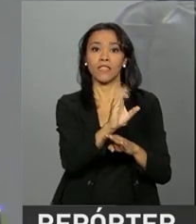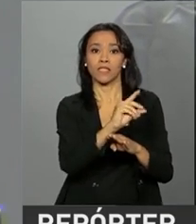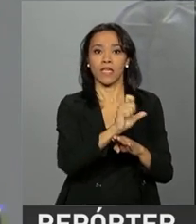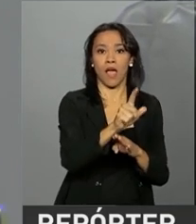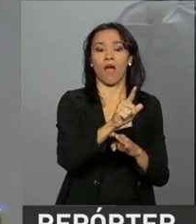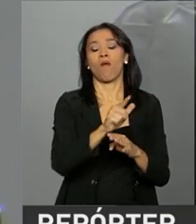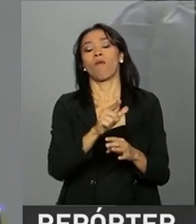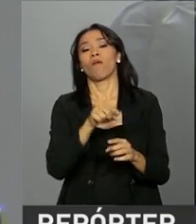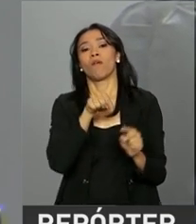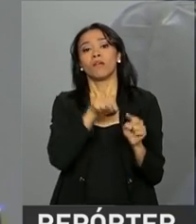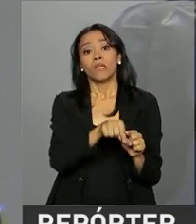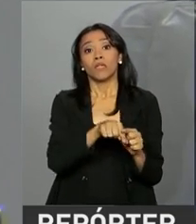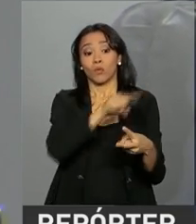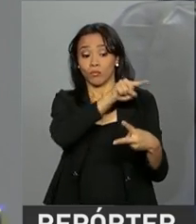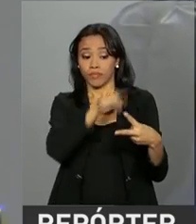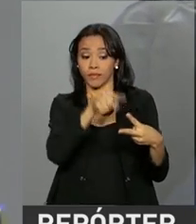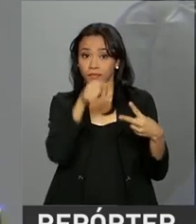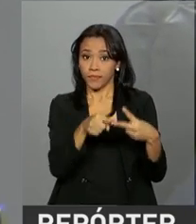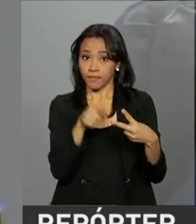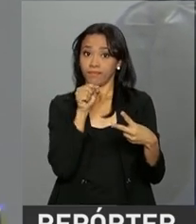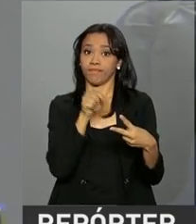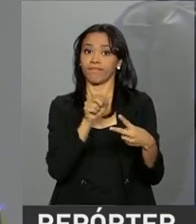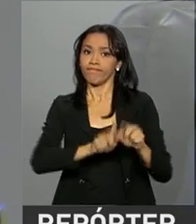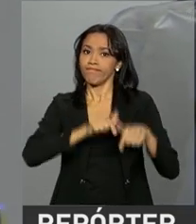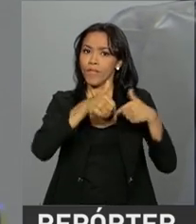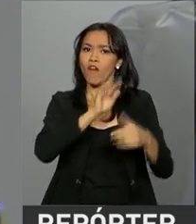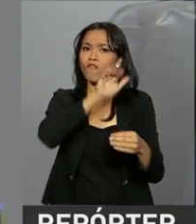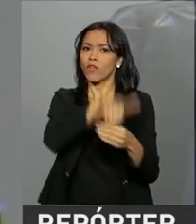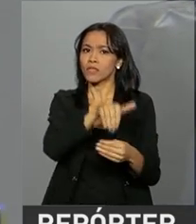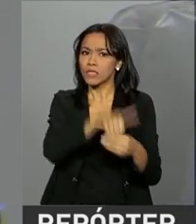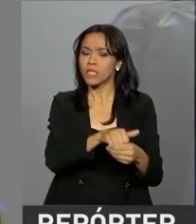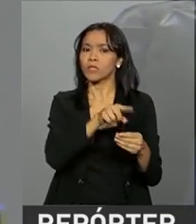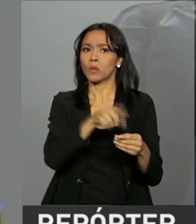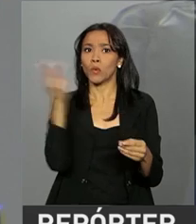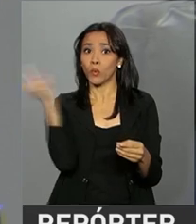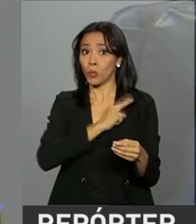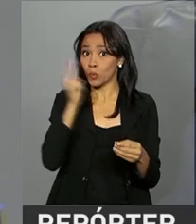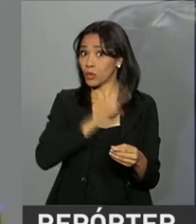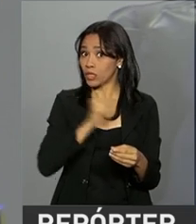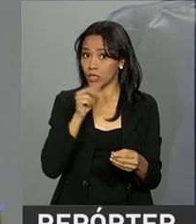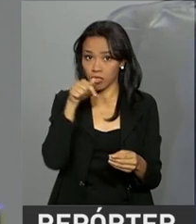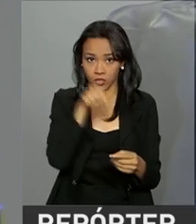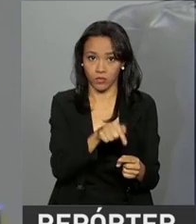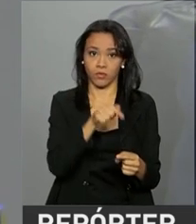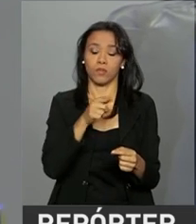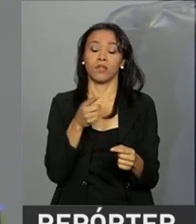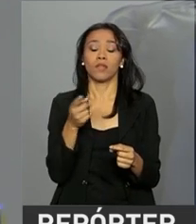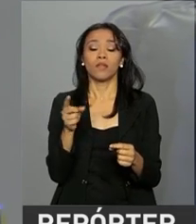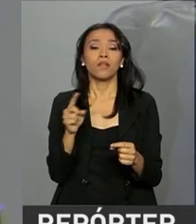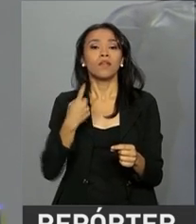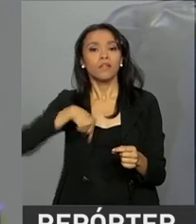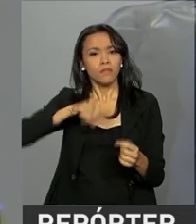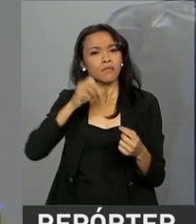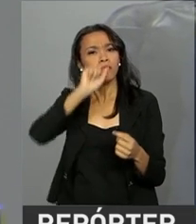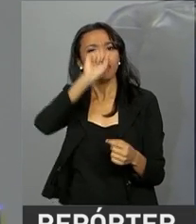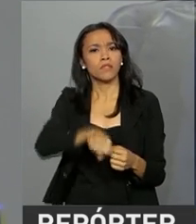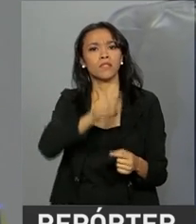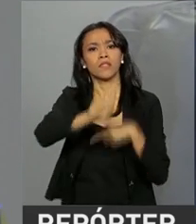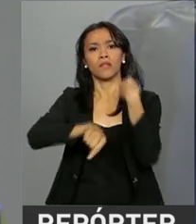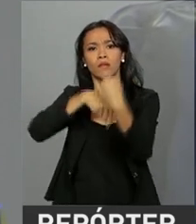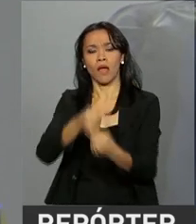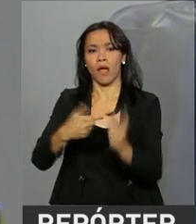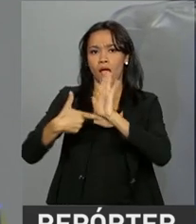duas contrapartidas integralmente, votando-se isso o mais rápido possível. E fazermos sim e